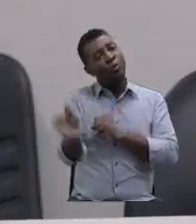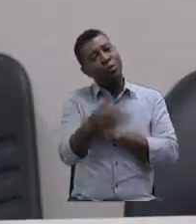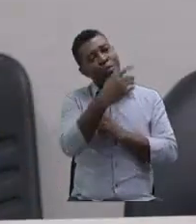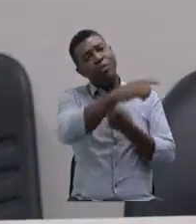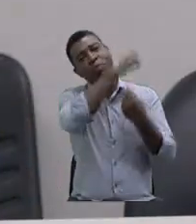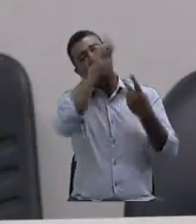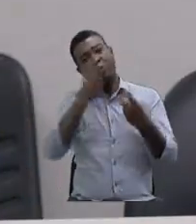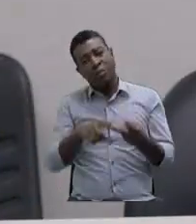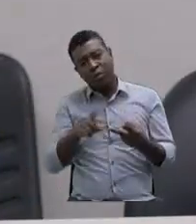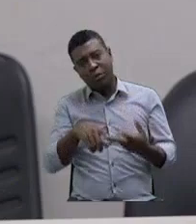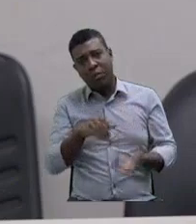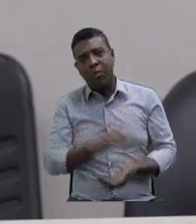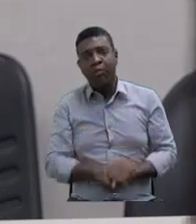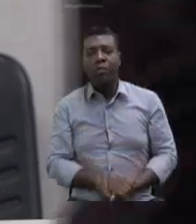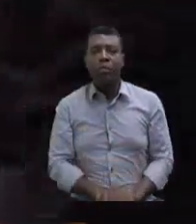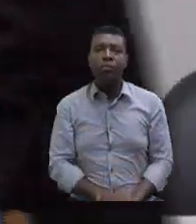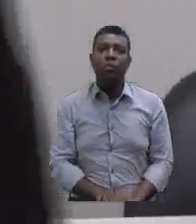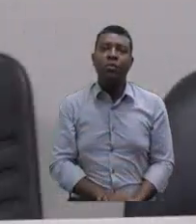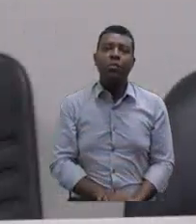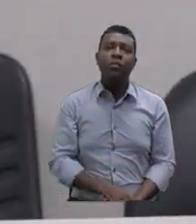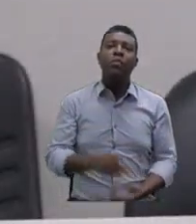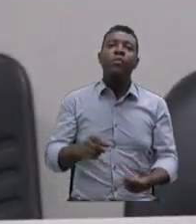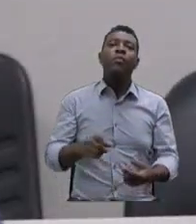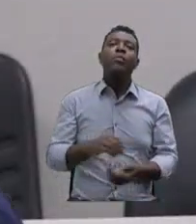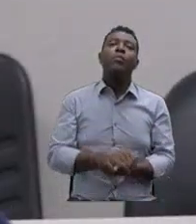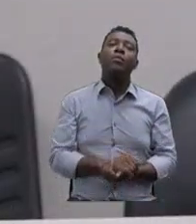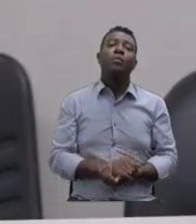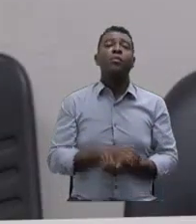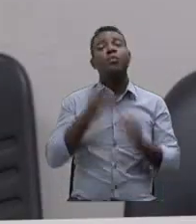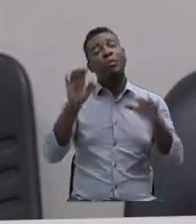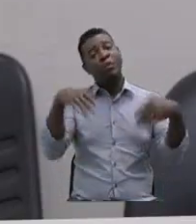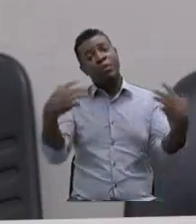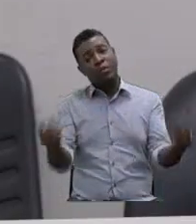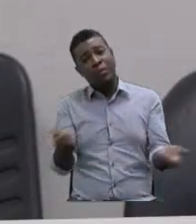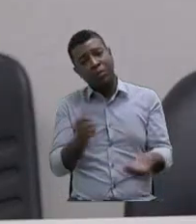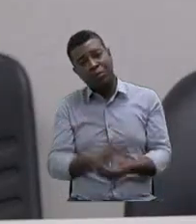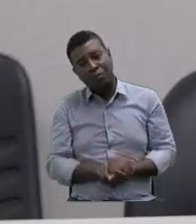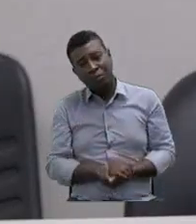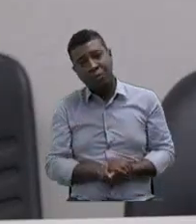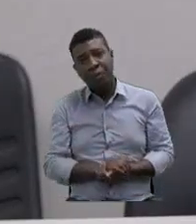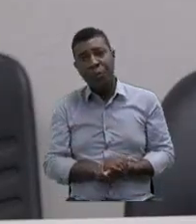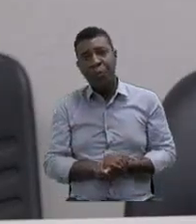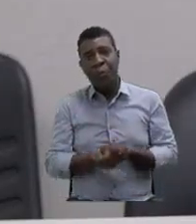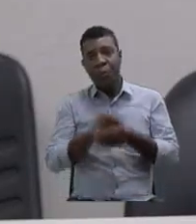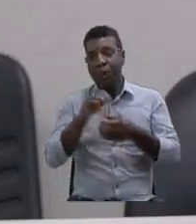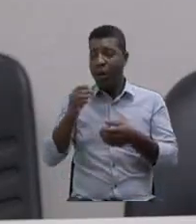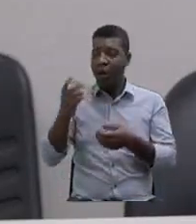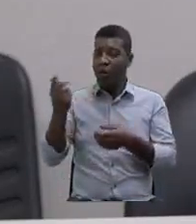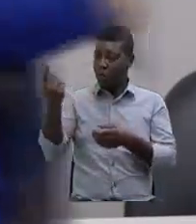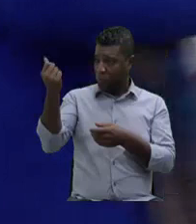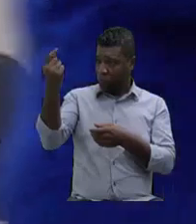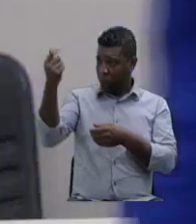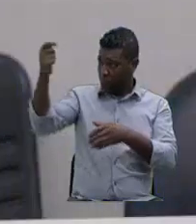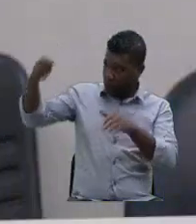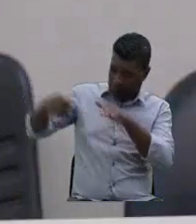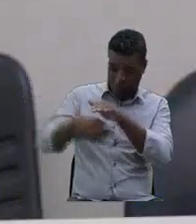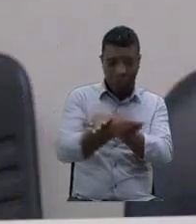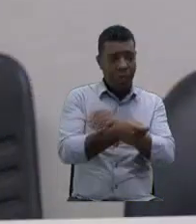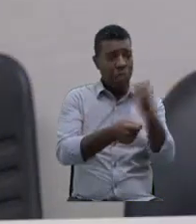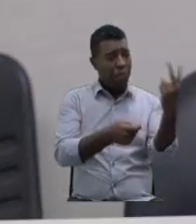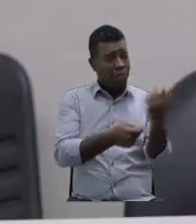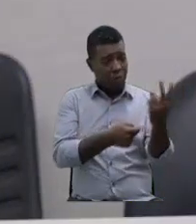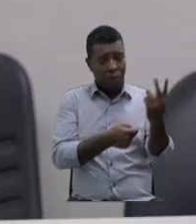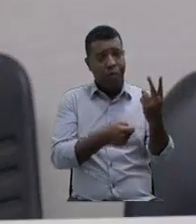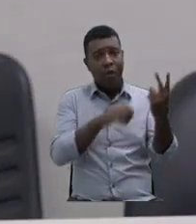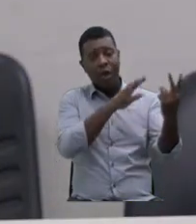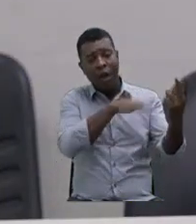transversalidade. No primeiro dito. Bom, o total de investimentos nas duas áreas,